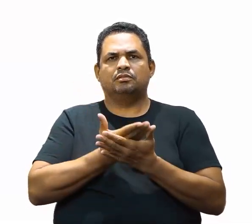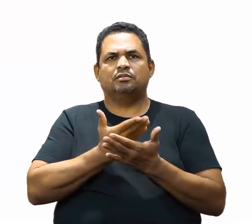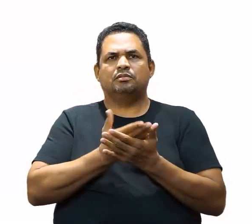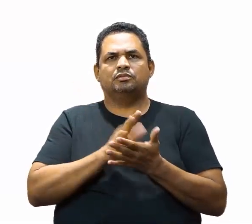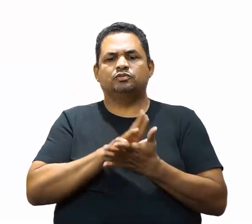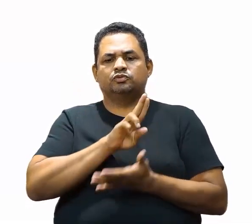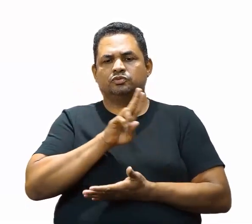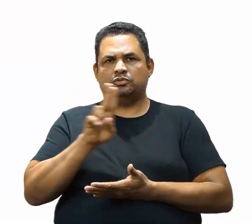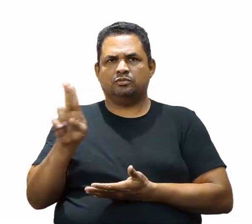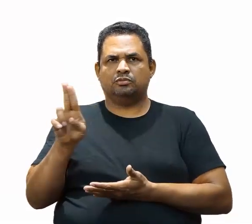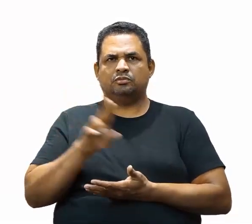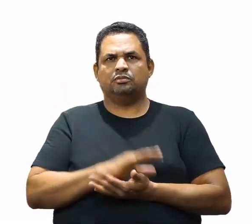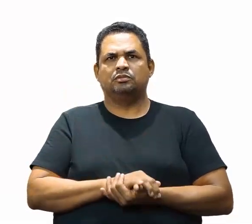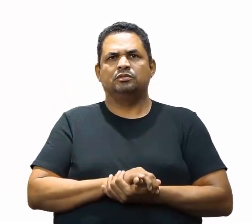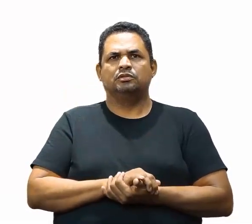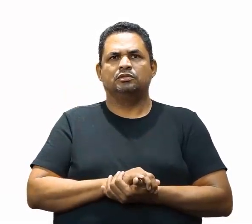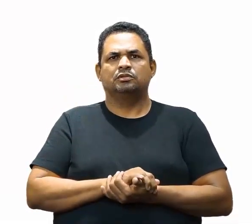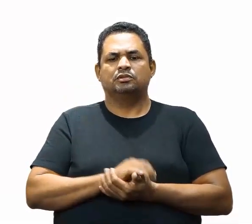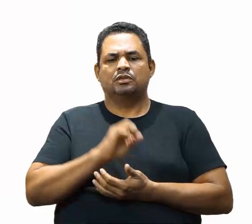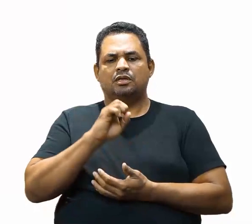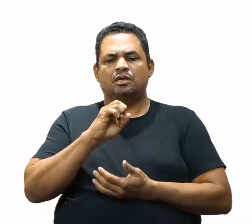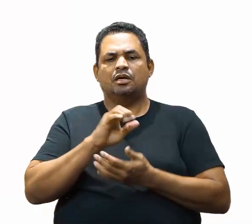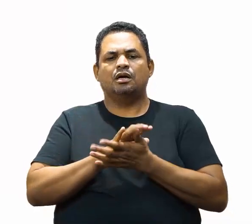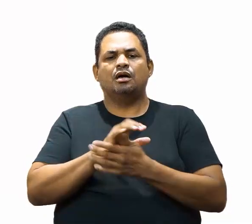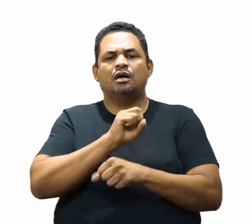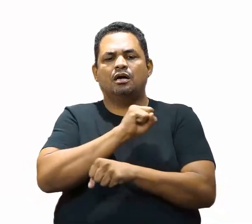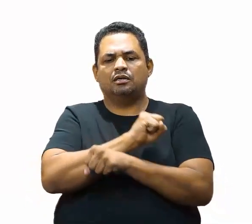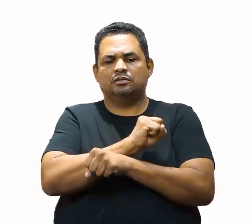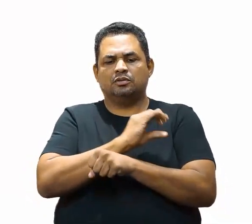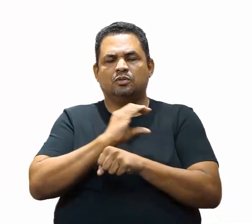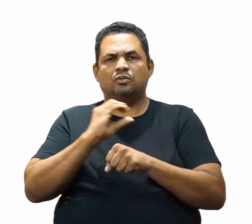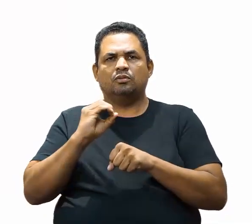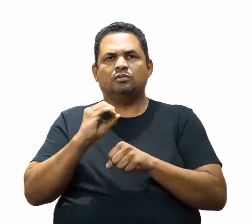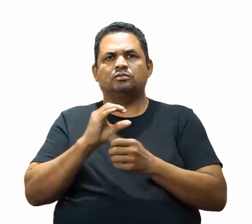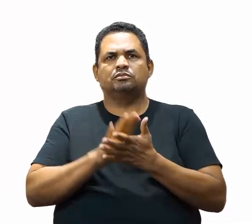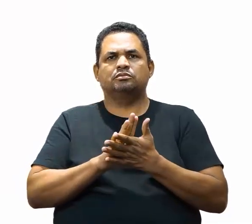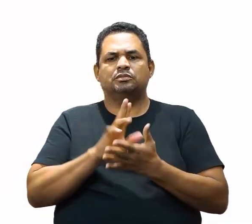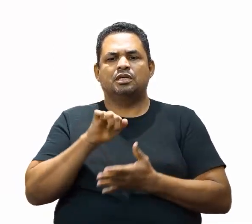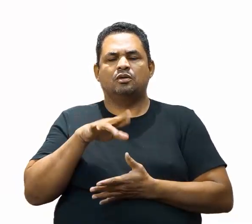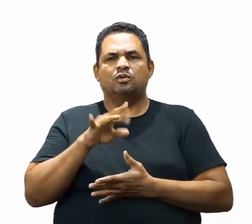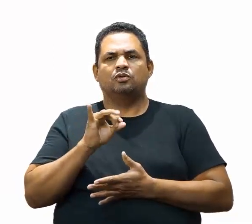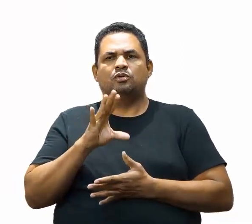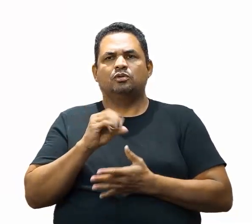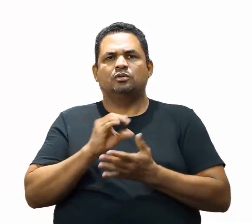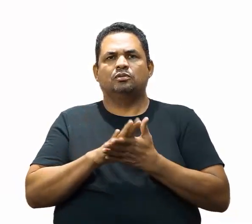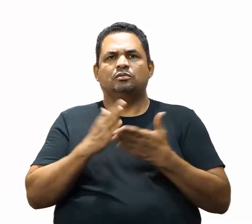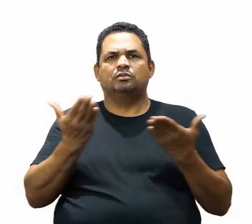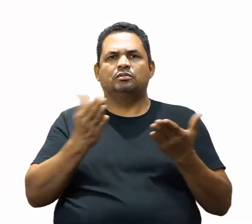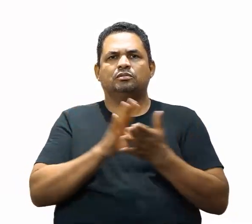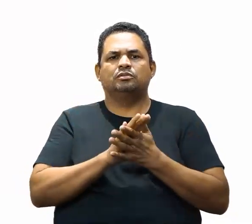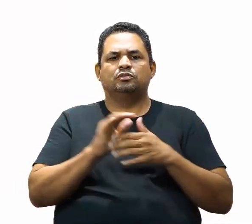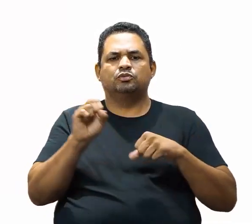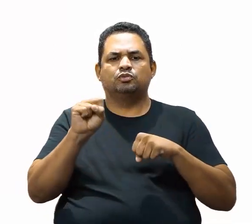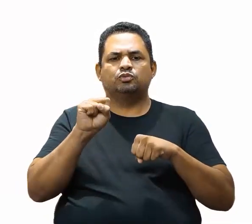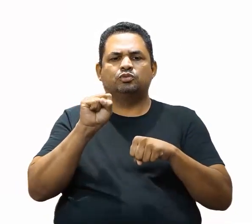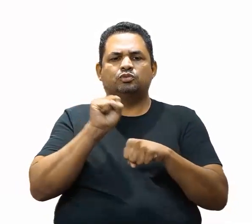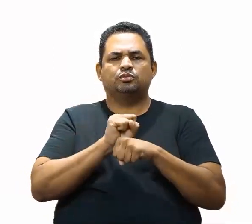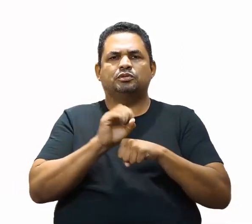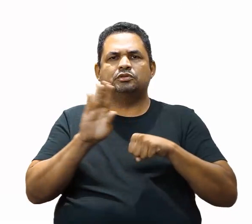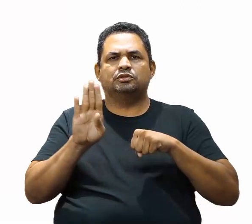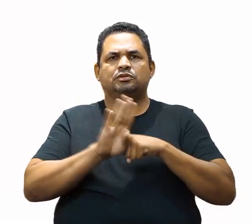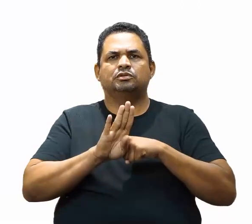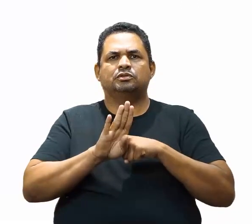nombres. Que são os artículos. Uhum. Ele é artículo neutro. Los sustantivos. Olha,